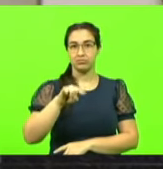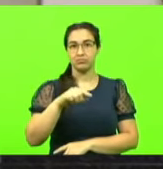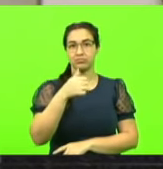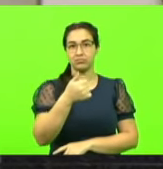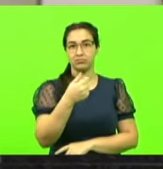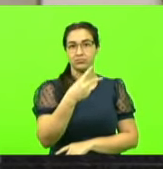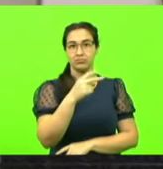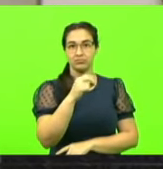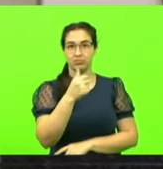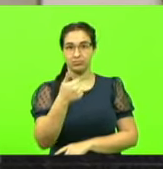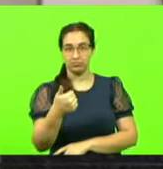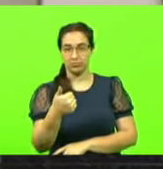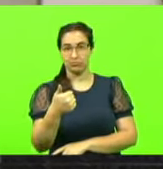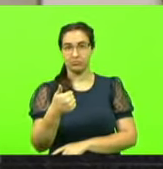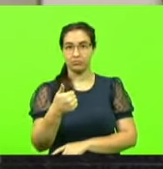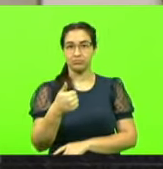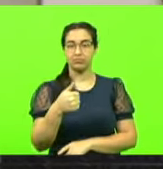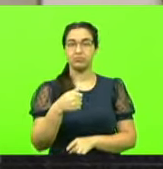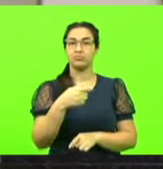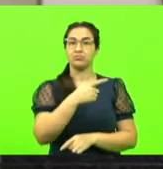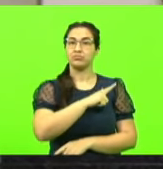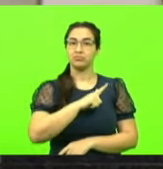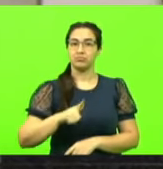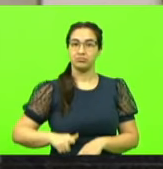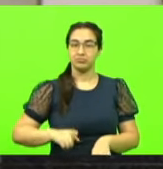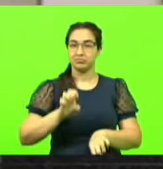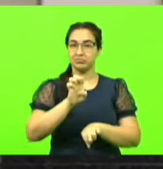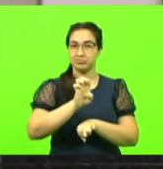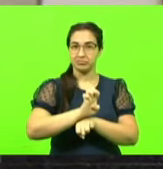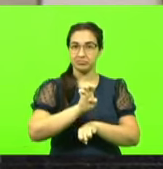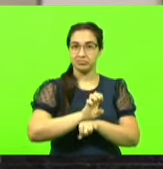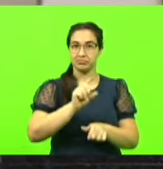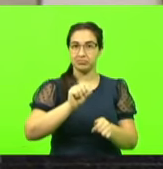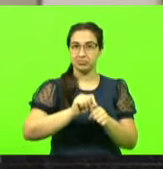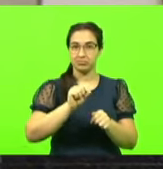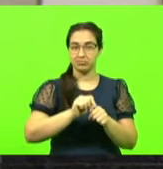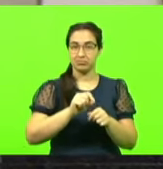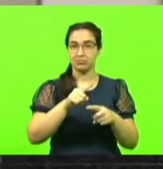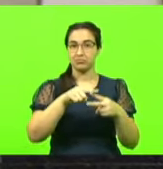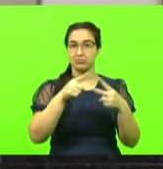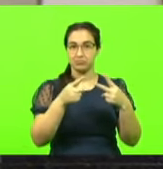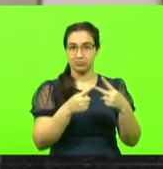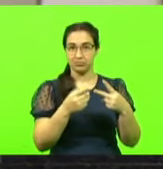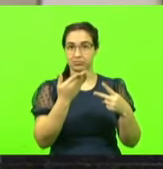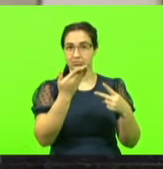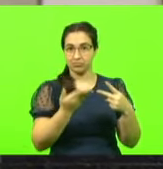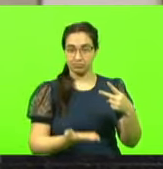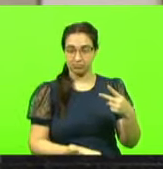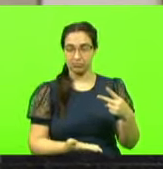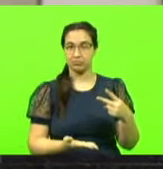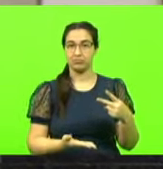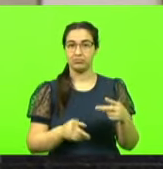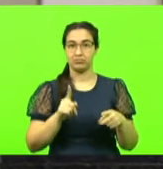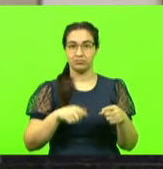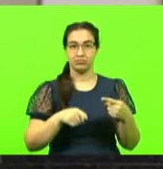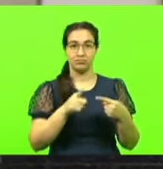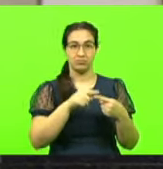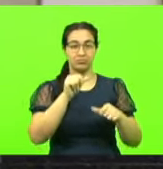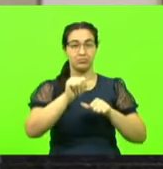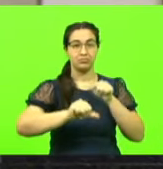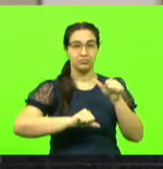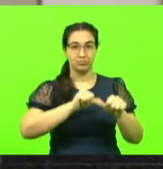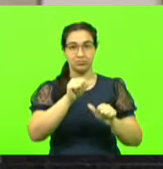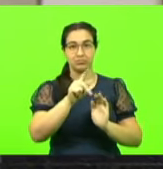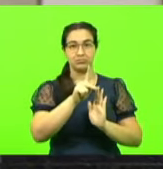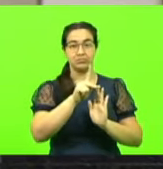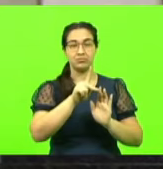329.1/2021, ambos de origem do Governo do Estado. São dois projetos que tratam, o primeiro, da alteração do programa,